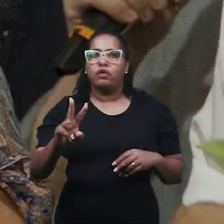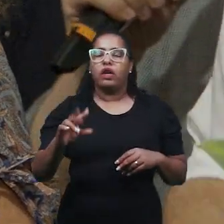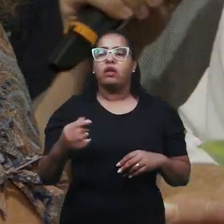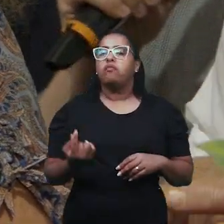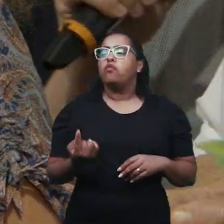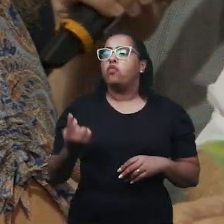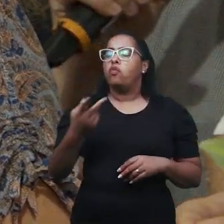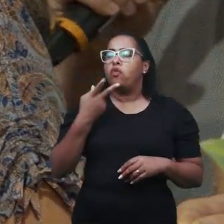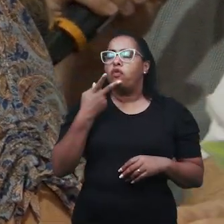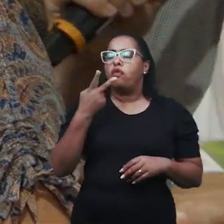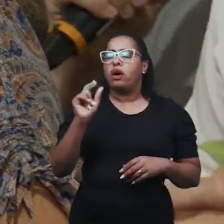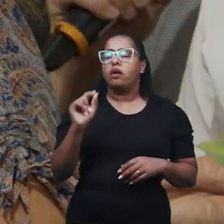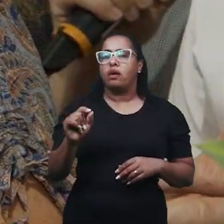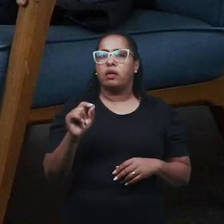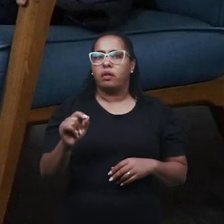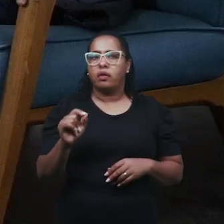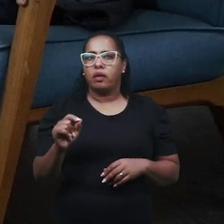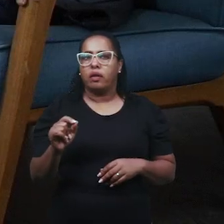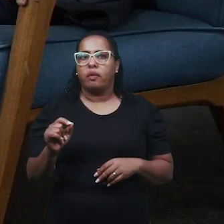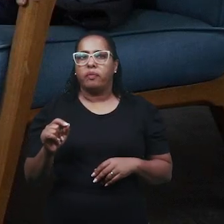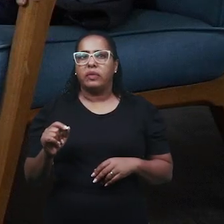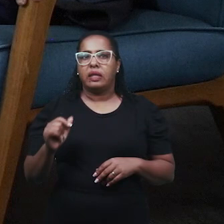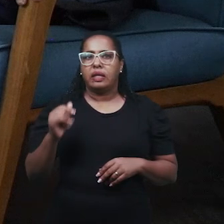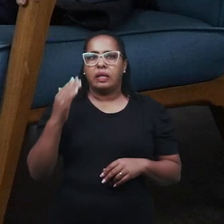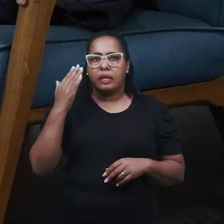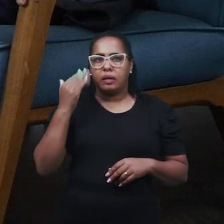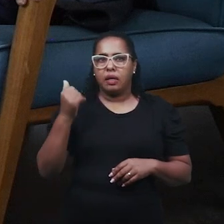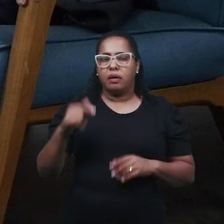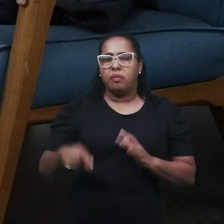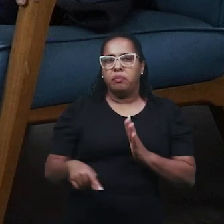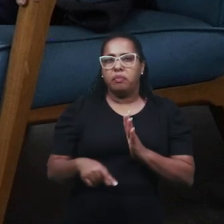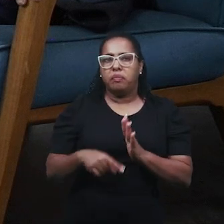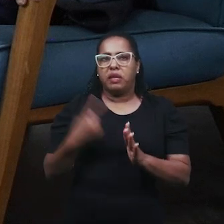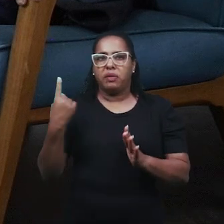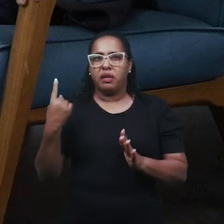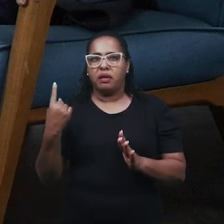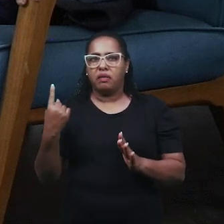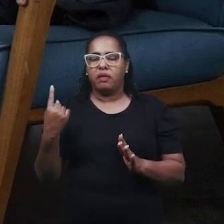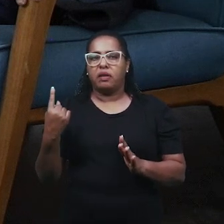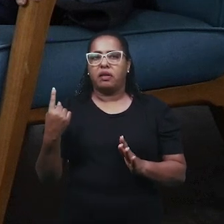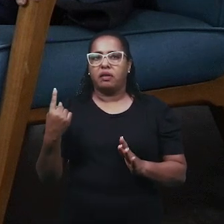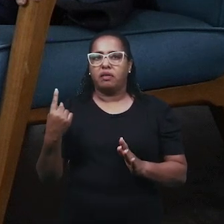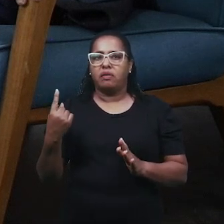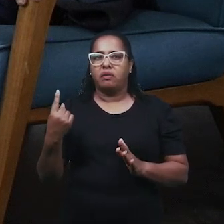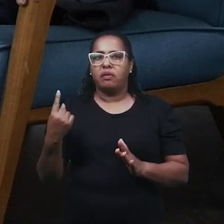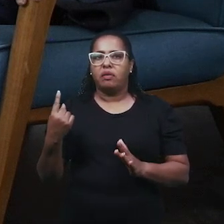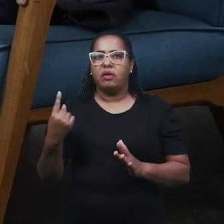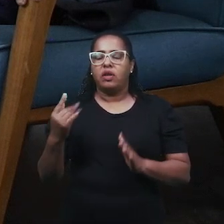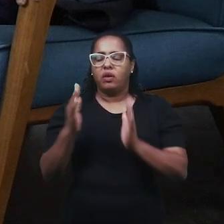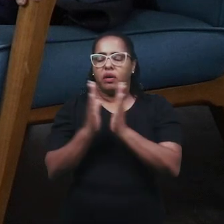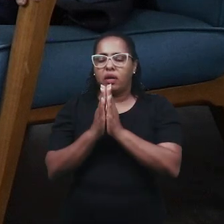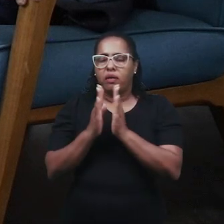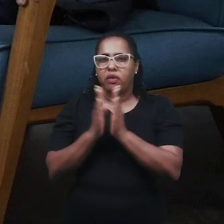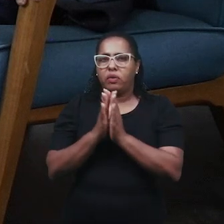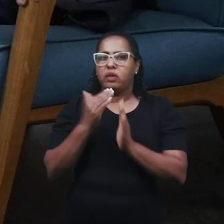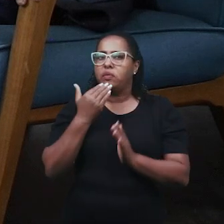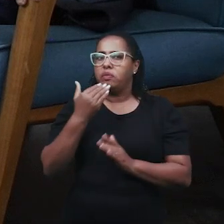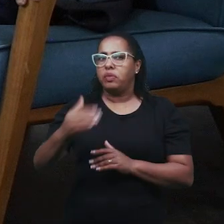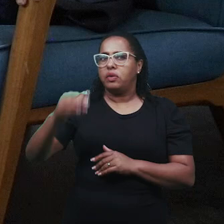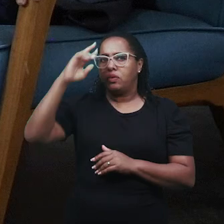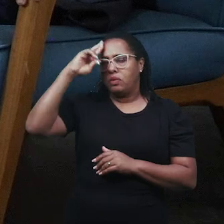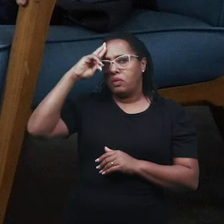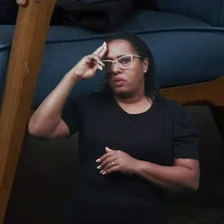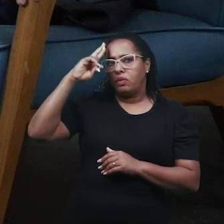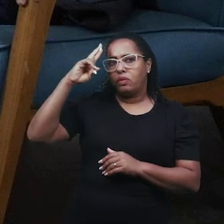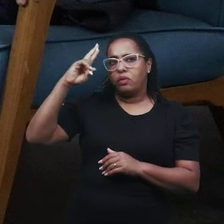disse o seguinte, ele falou, ele estava aqui pela primeira vez, ele disse o seguinte: eu orava muito, pedindo ao